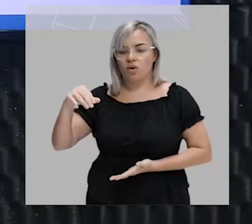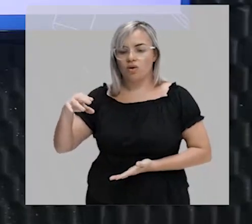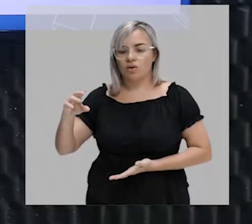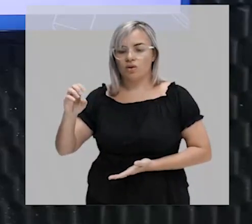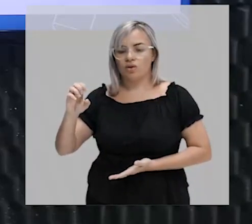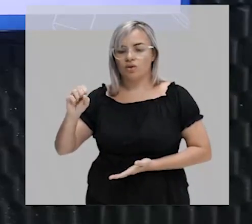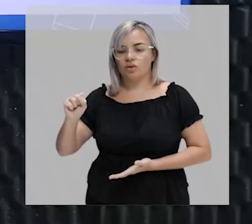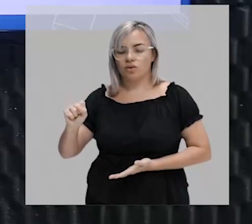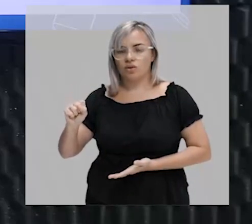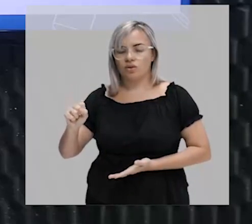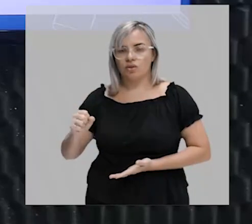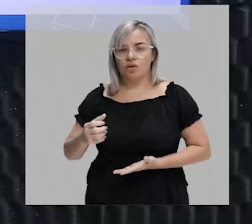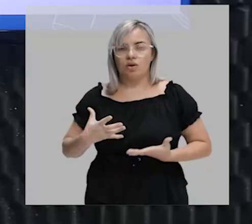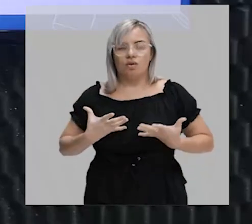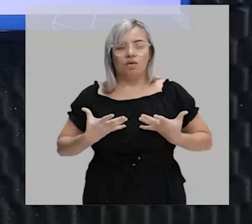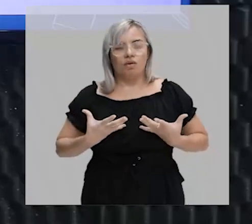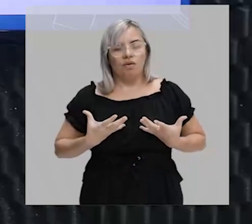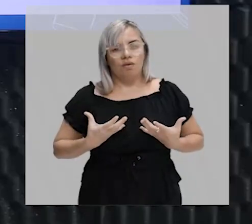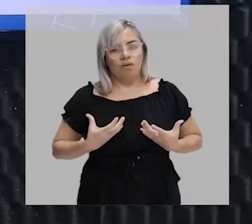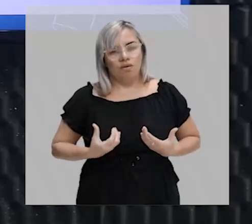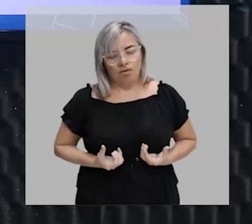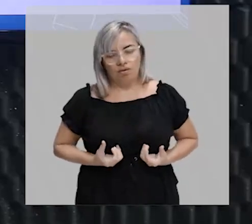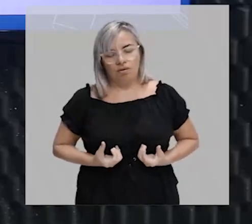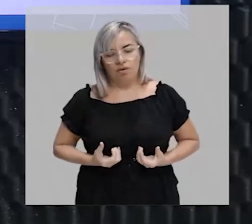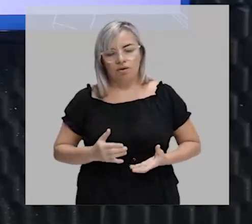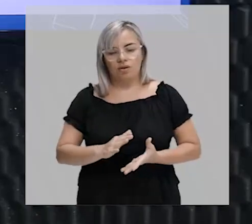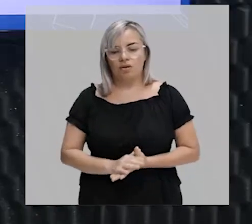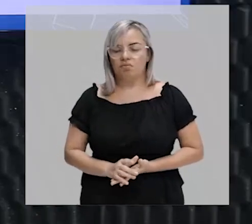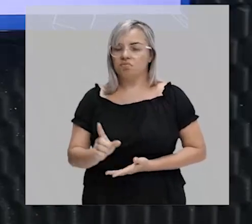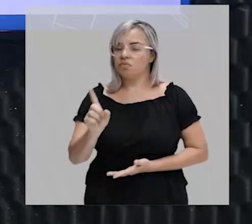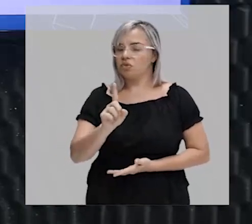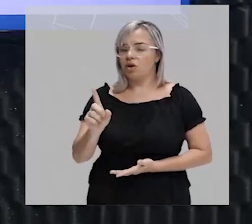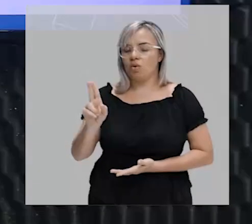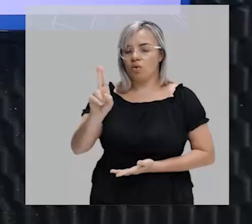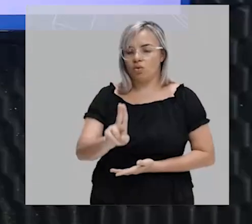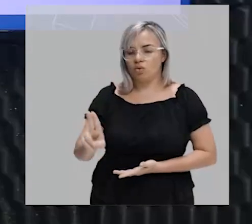Eu não utilizo Dom Godínez, porque